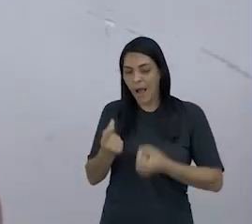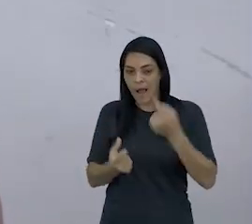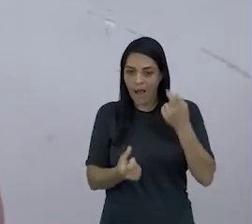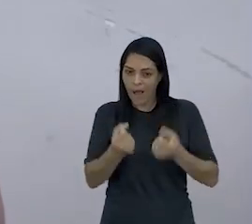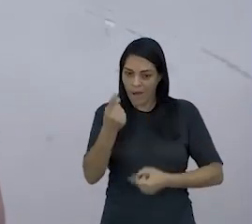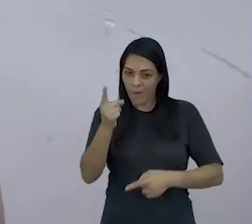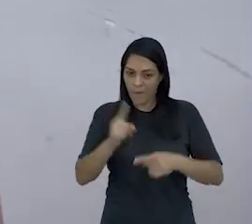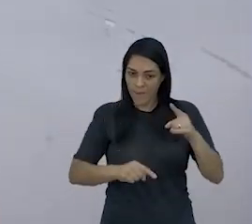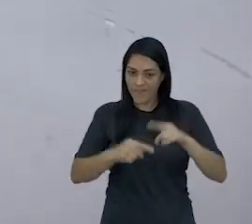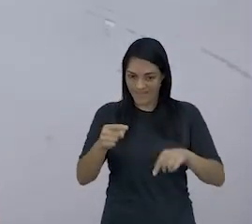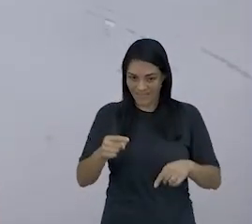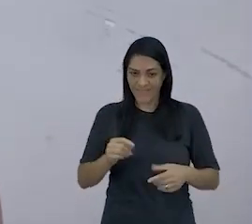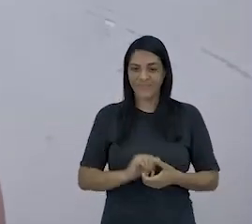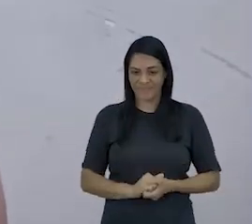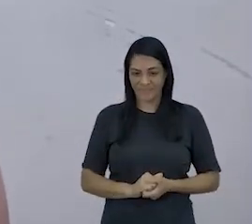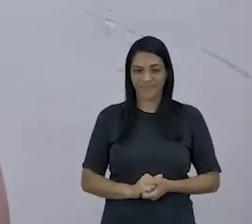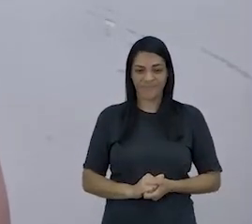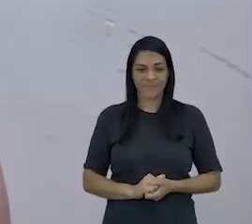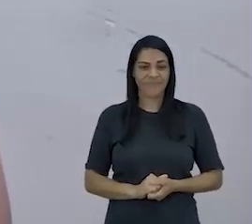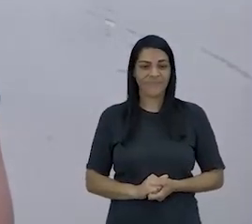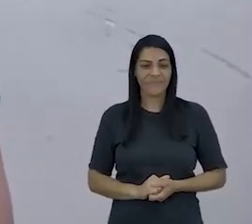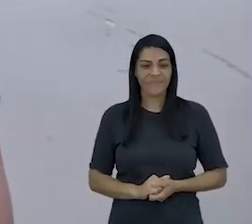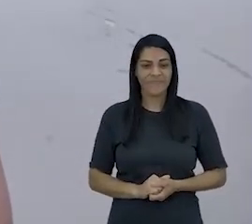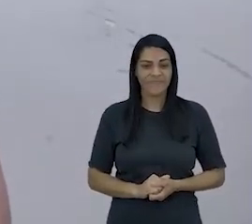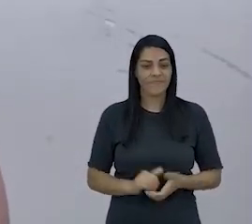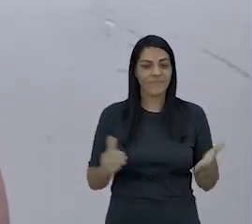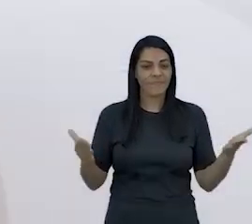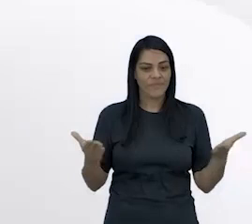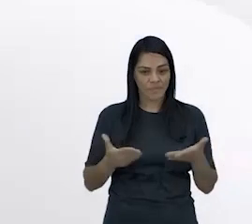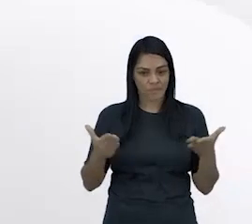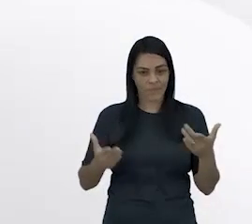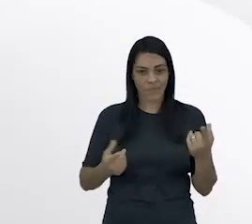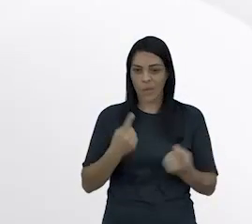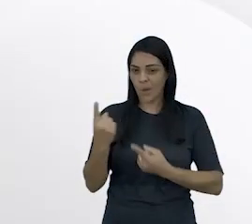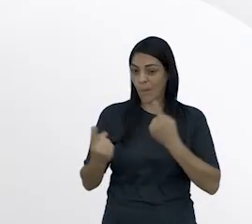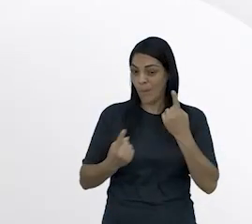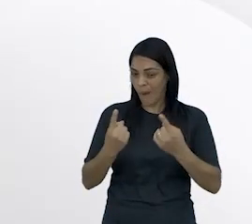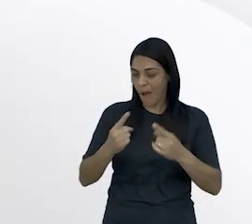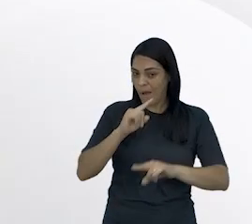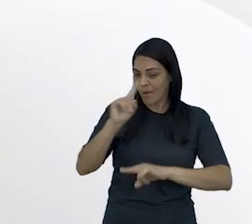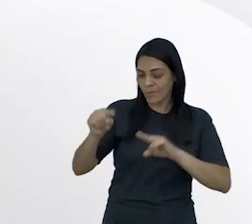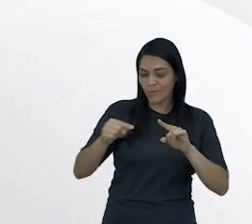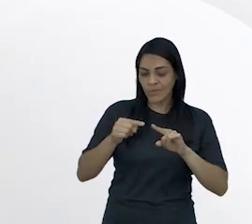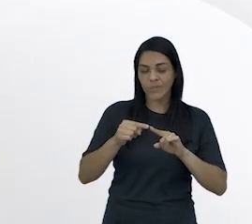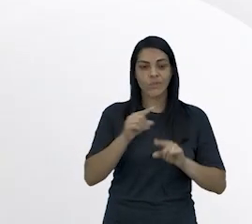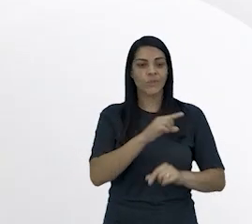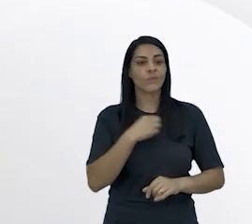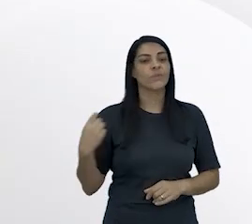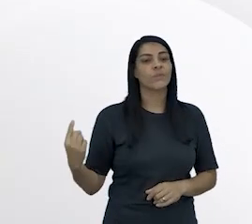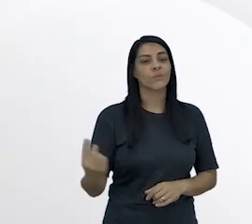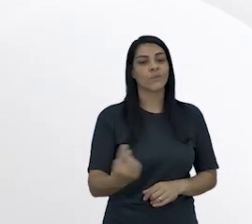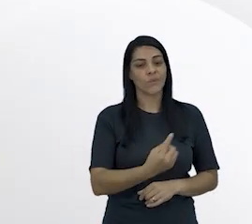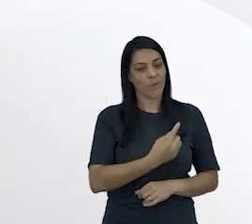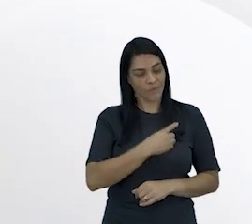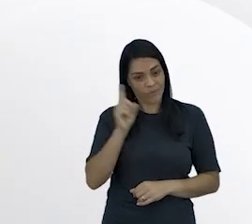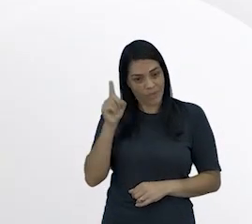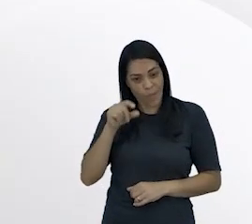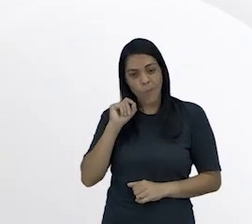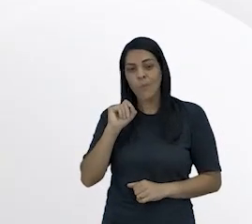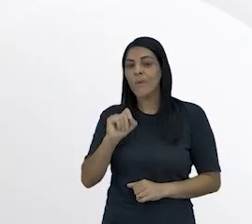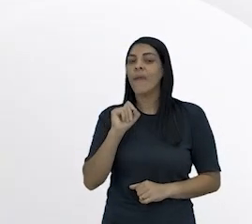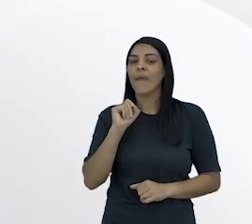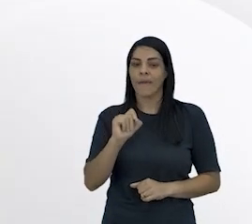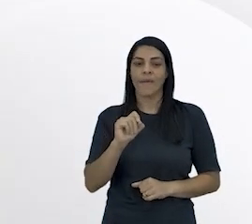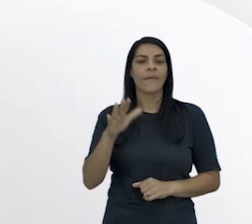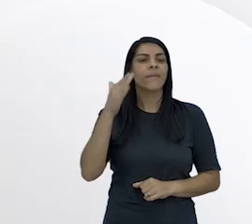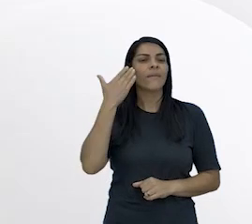para anotar, né? Hoje, quais são os nossos objetivos? Os nossos objetivos